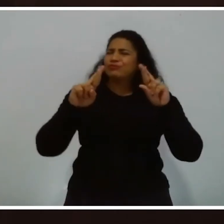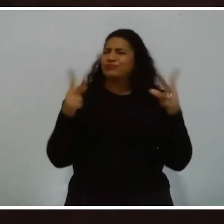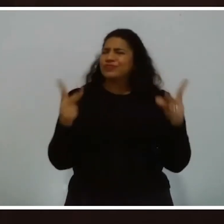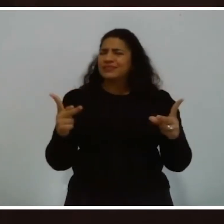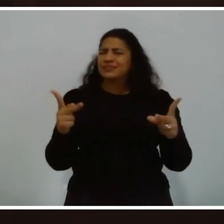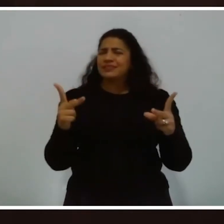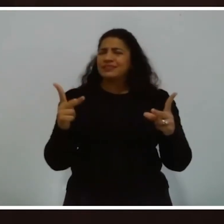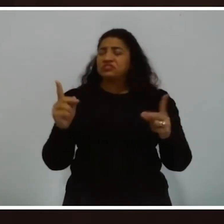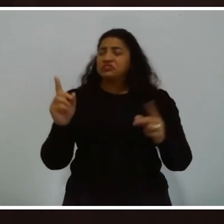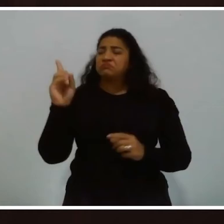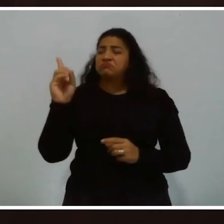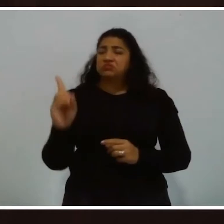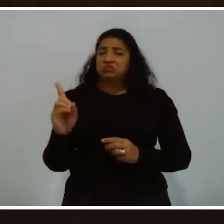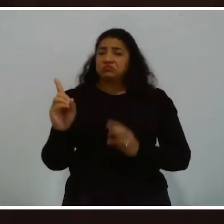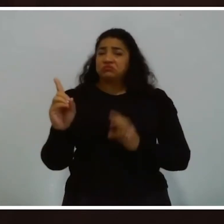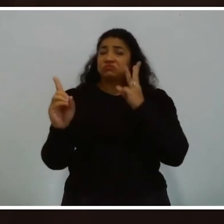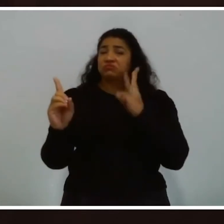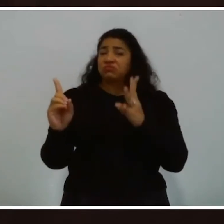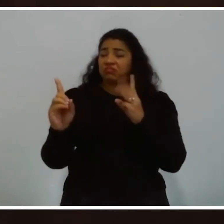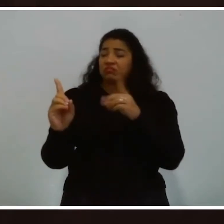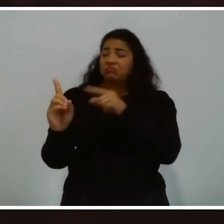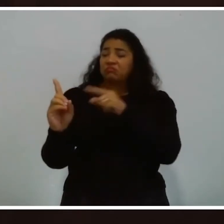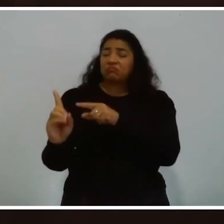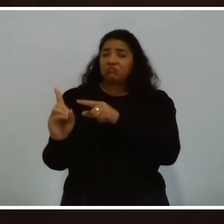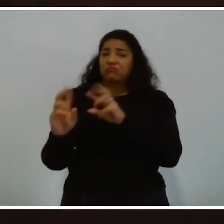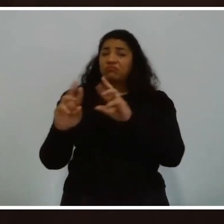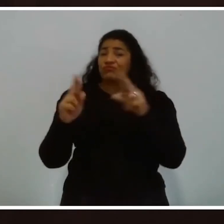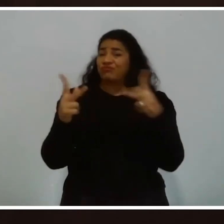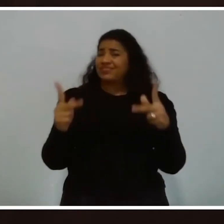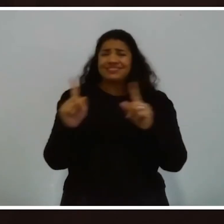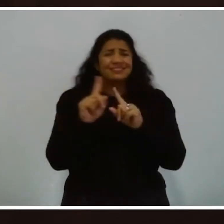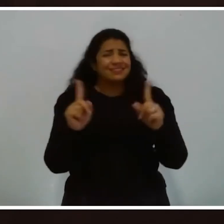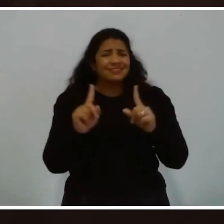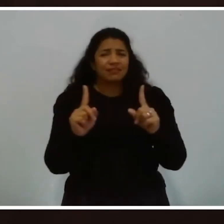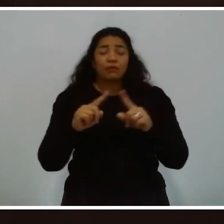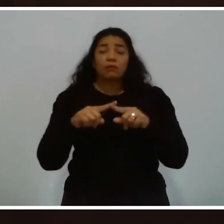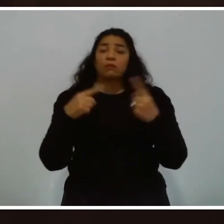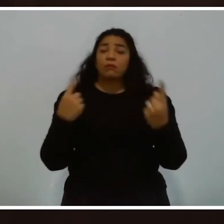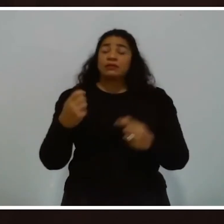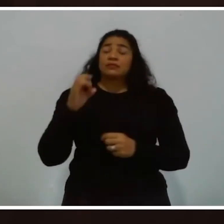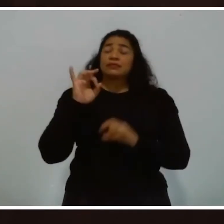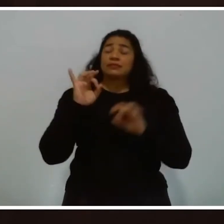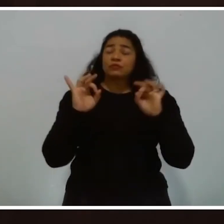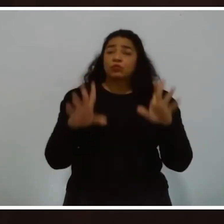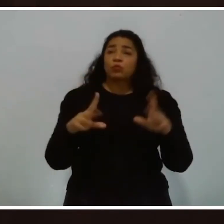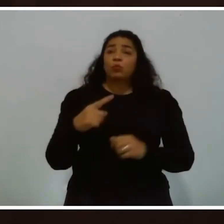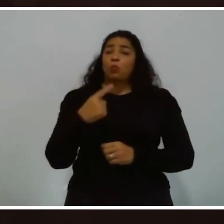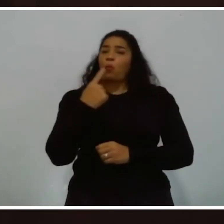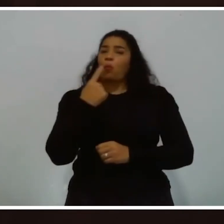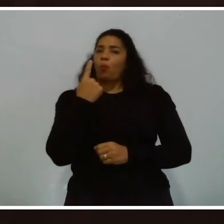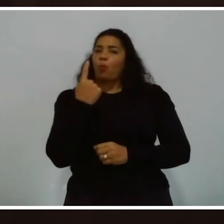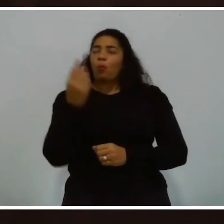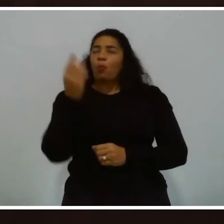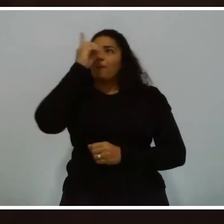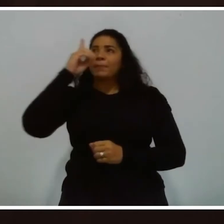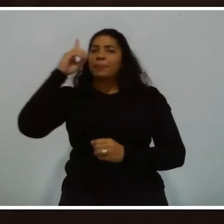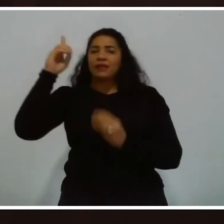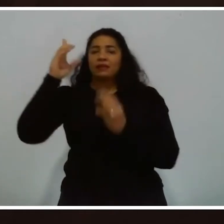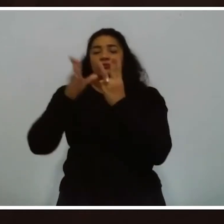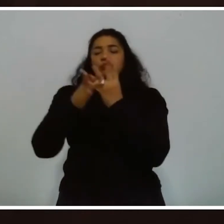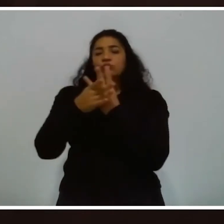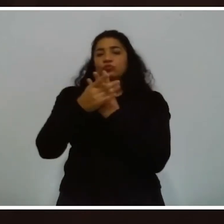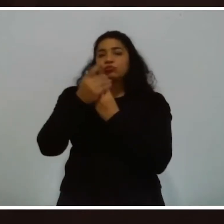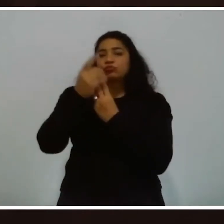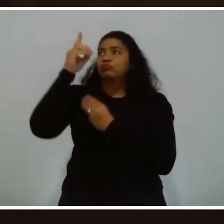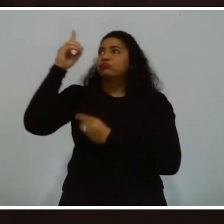São três aspectos do mesmo Deus. Não são três deuses separados. Nós podemos